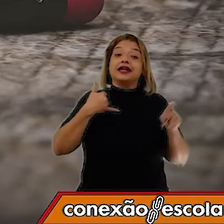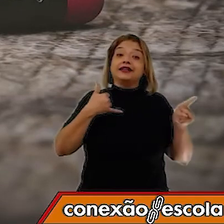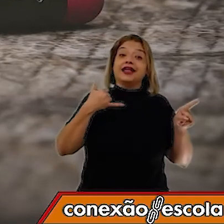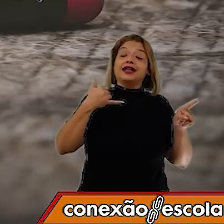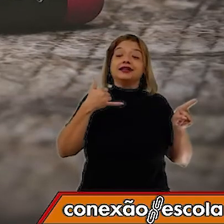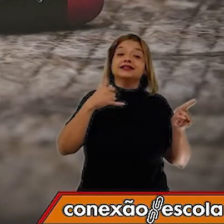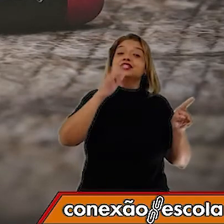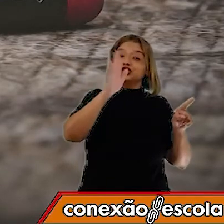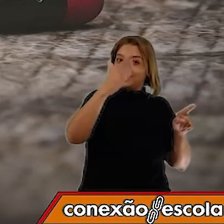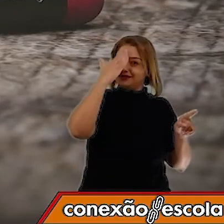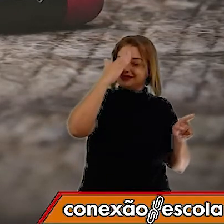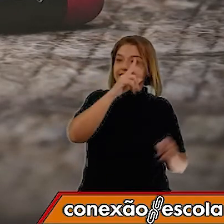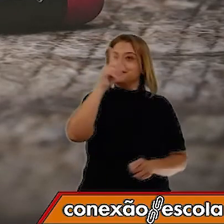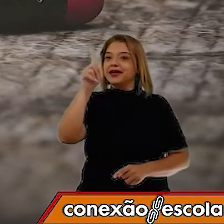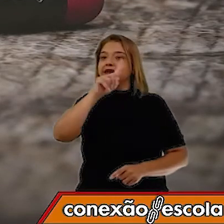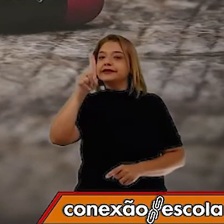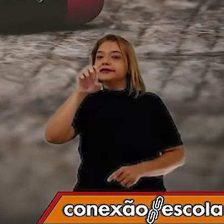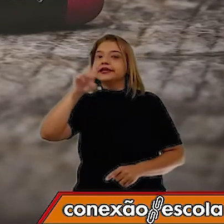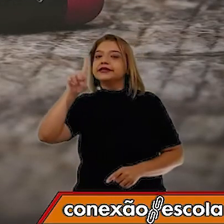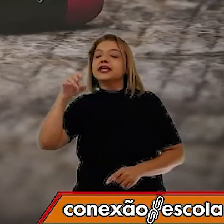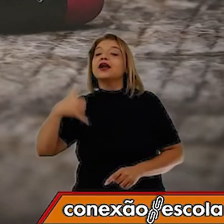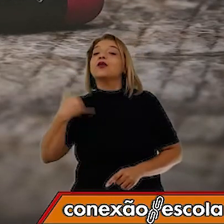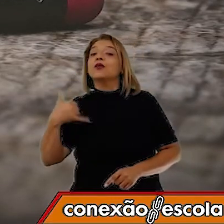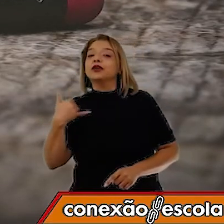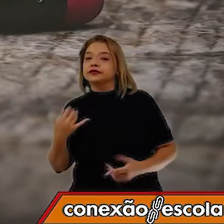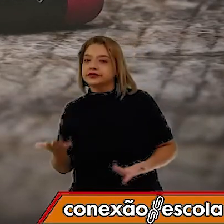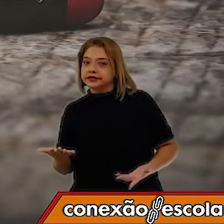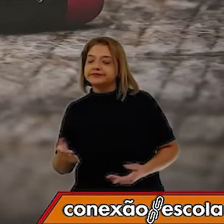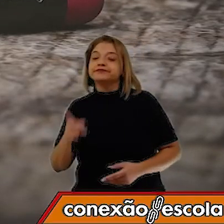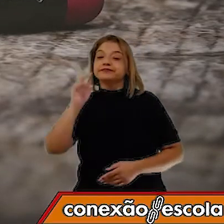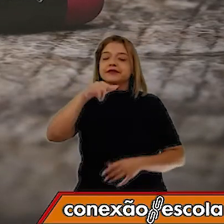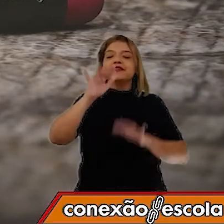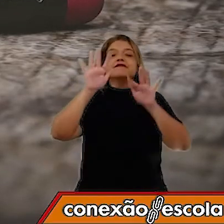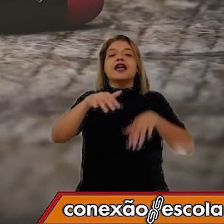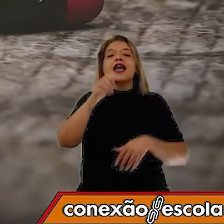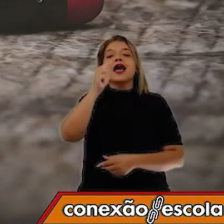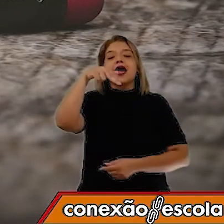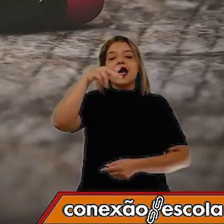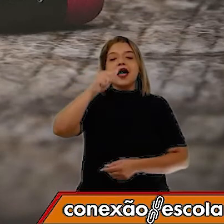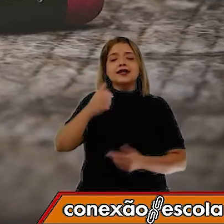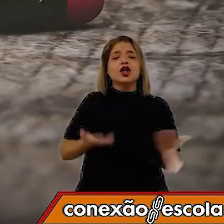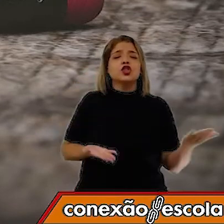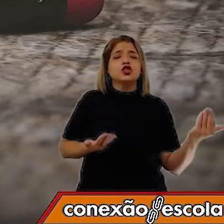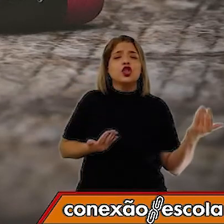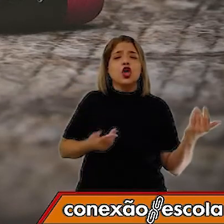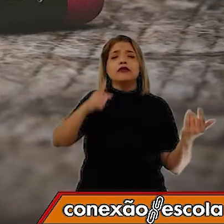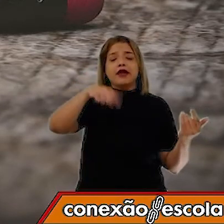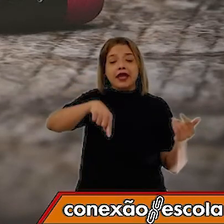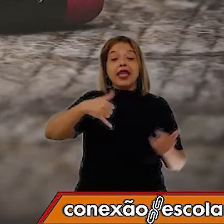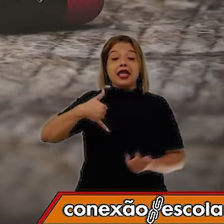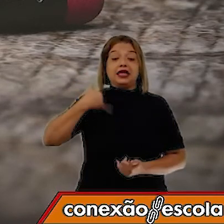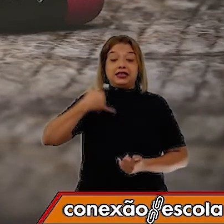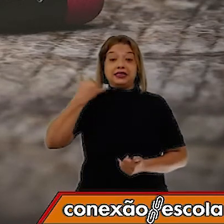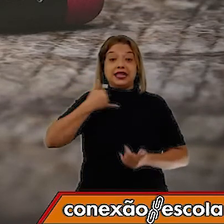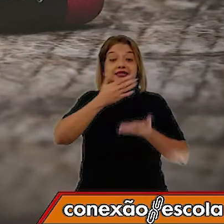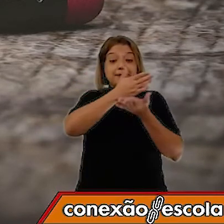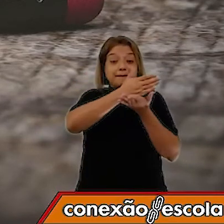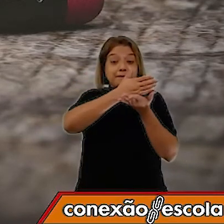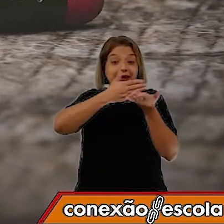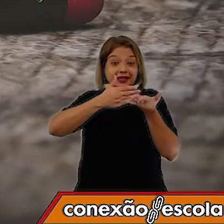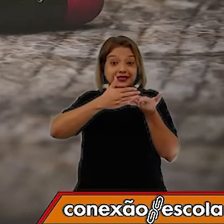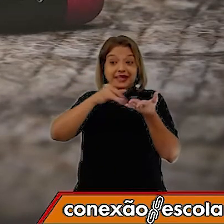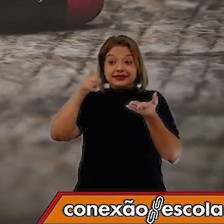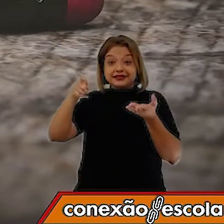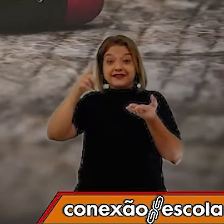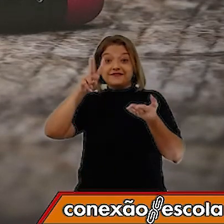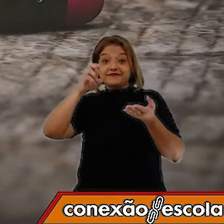Zezé. E por fim, a Ana, que é a mais nova de todos. Ela tem a metade da idade de Vera.